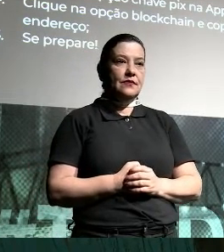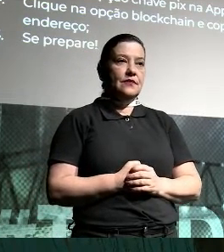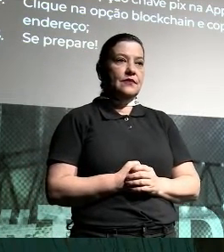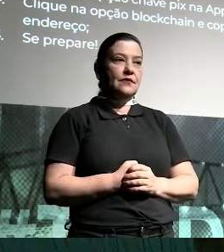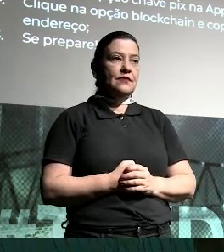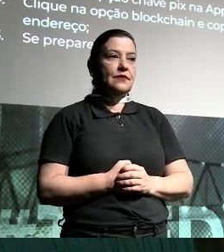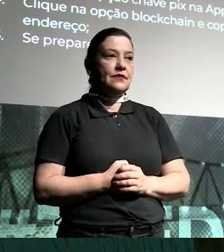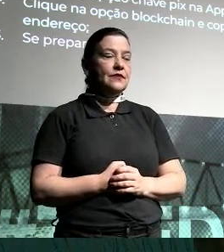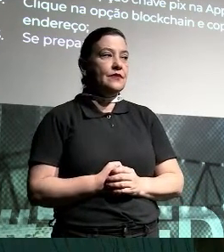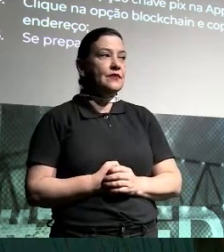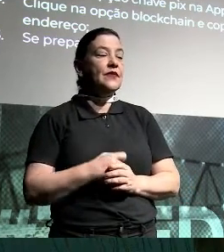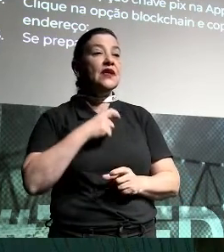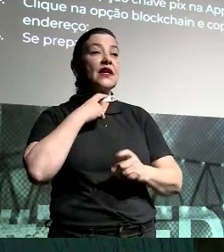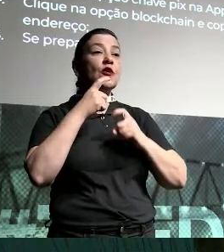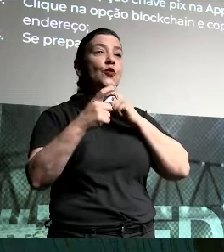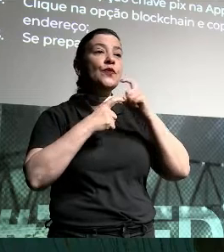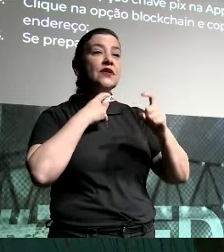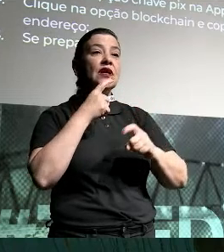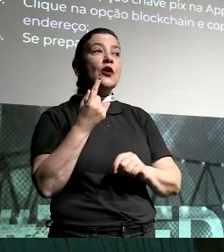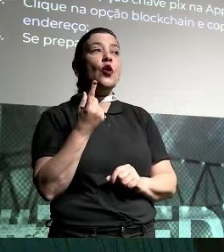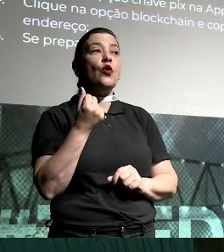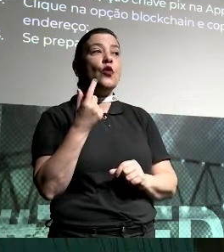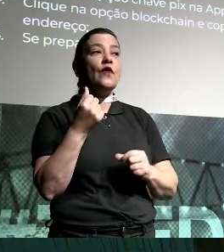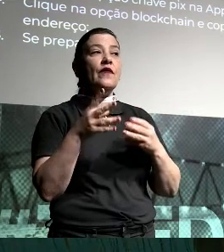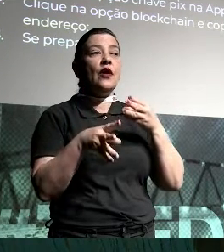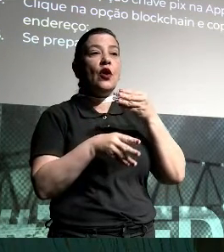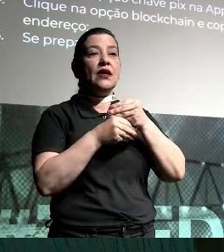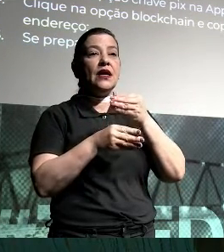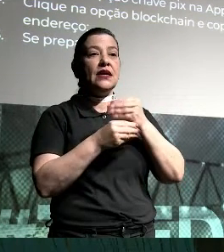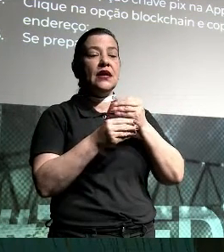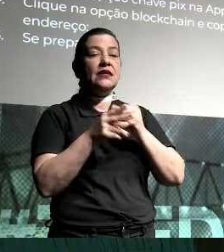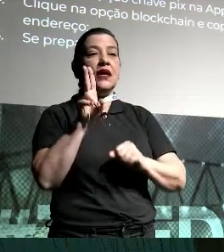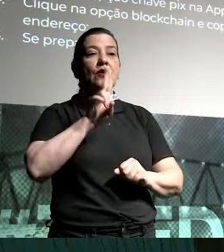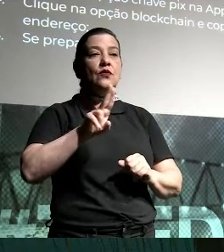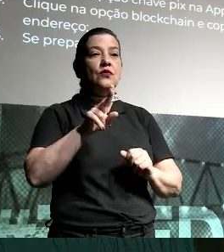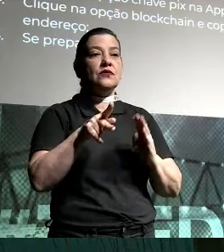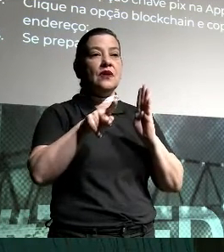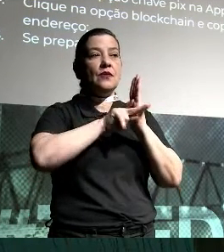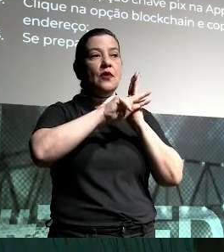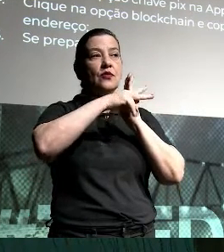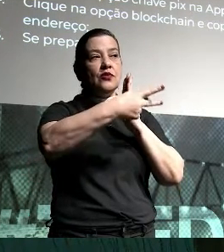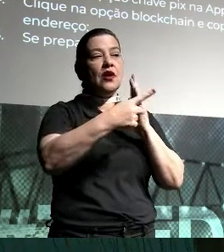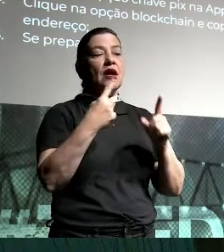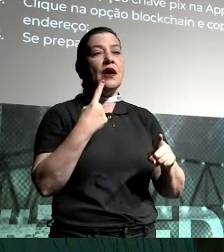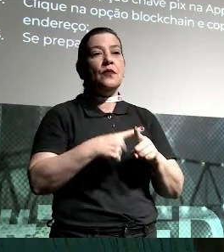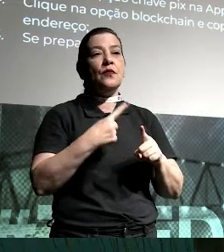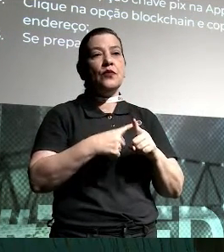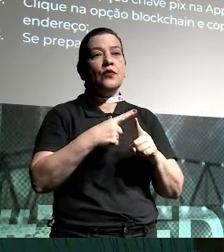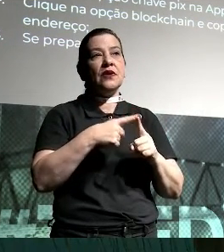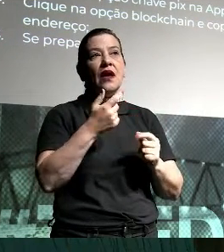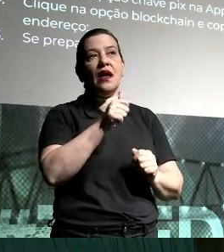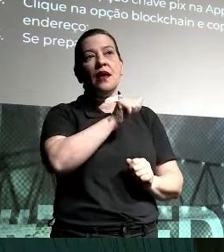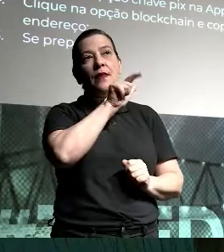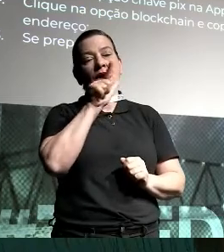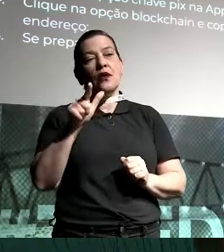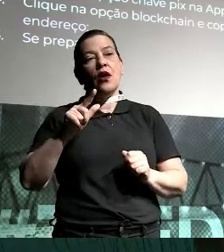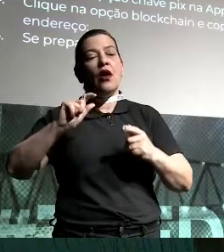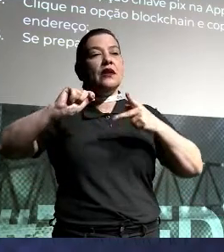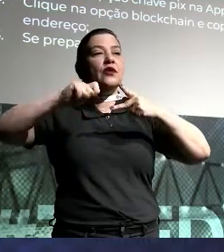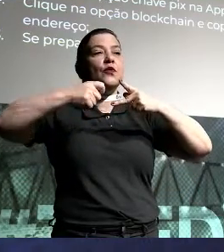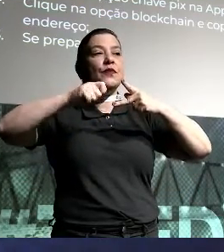Eu tenho uma dúvida qual que é o valor agregado em usar a blockchain? Tipo, o que ela proporciona a mais do que, por exemplo, um Pix comum que a gente tem Sim. hoje em